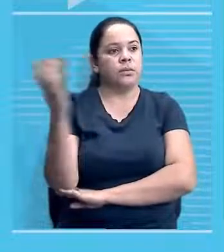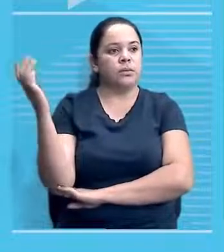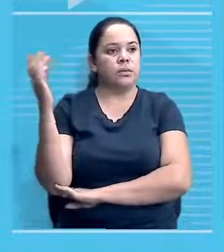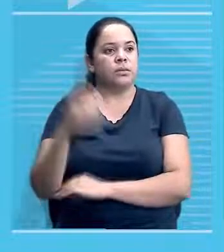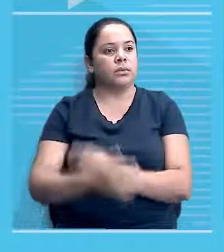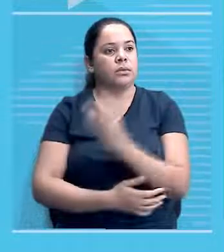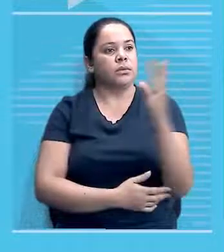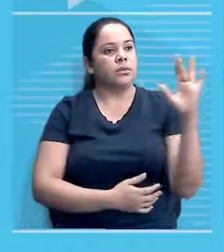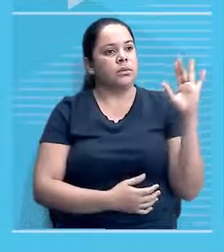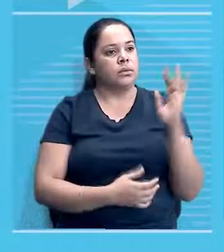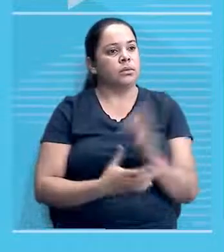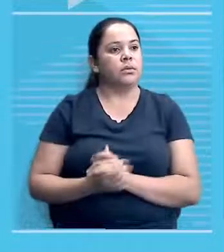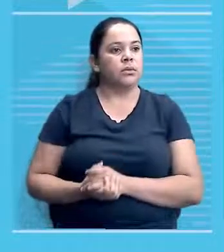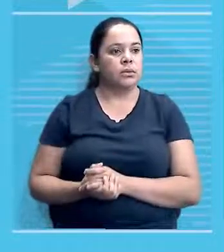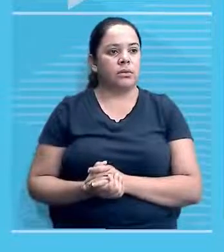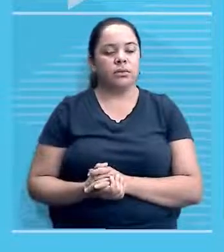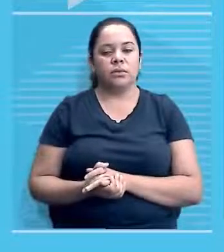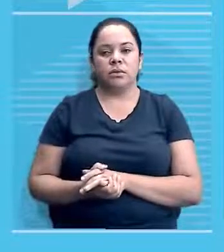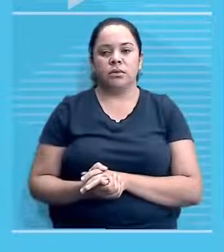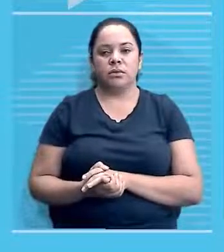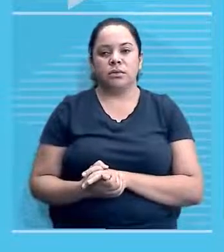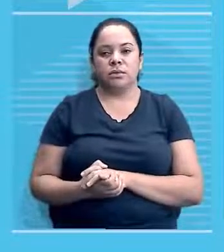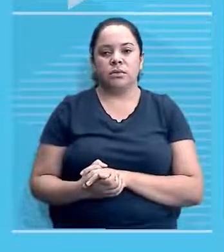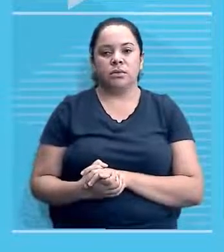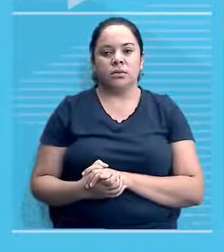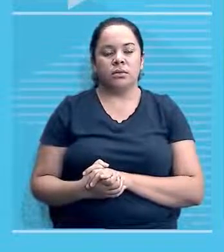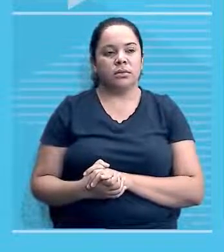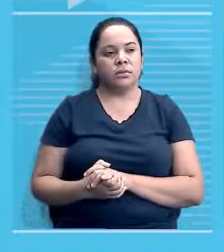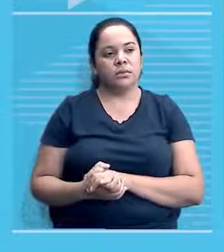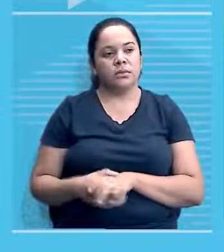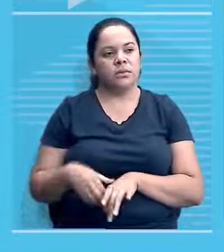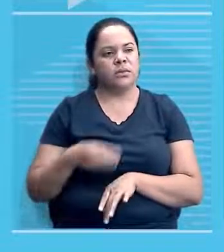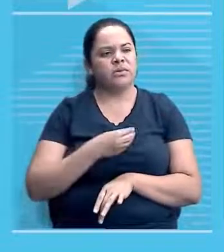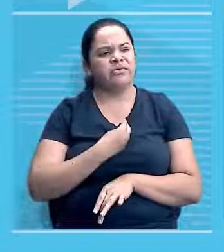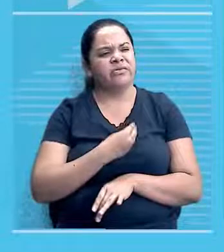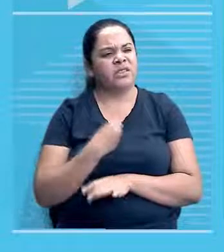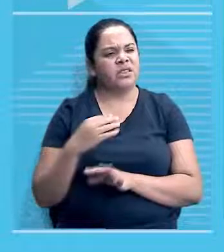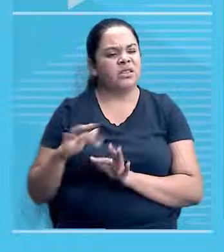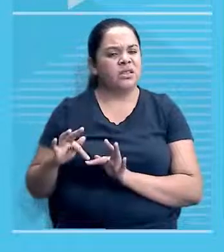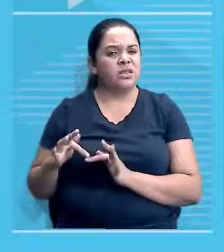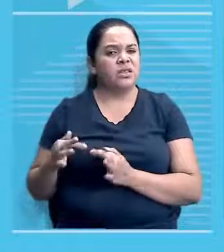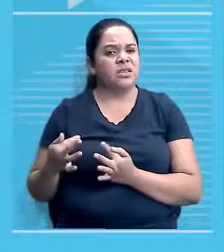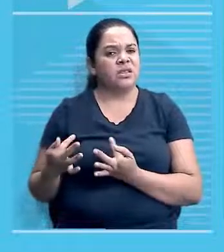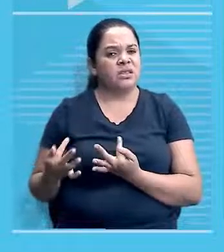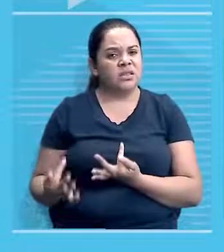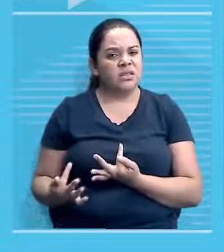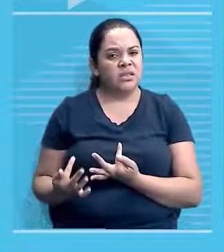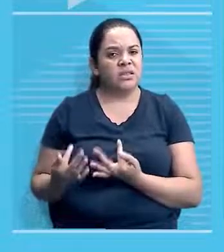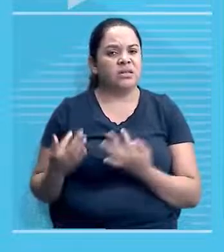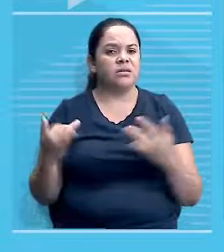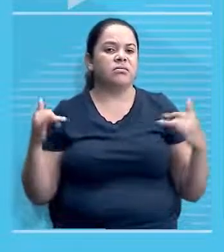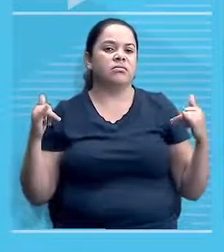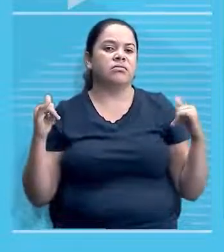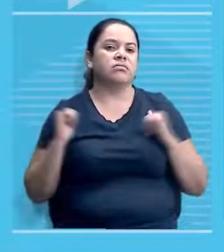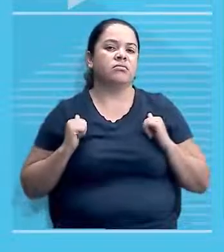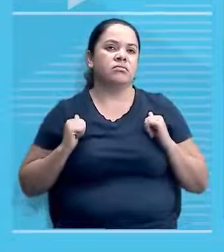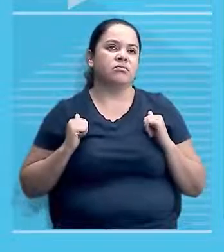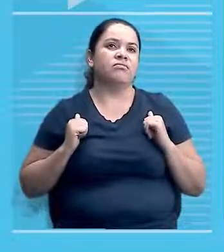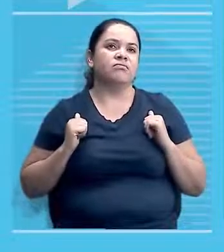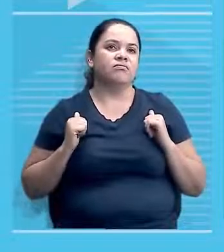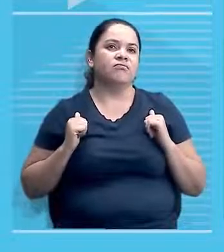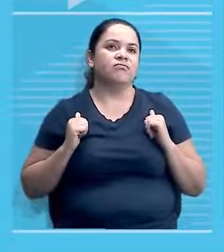e pastoras Naquela vida simples tranquila feliz